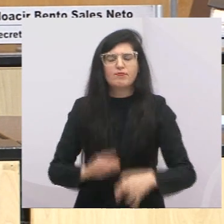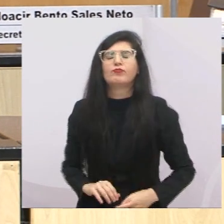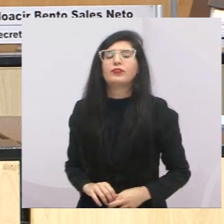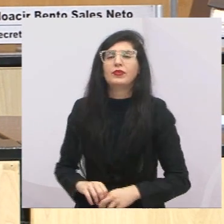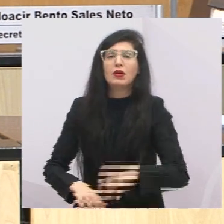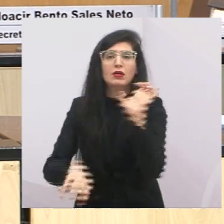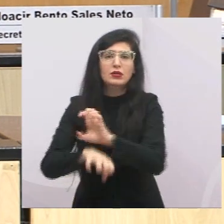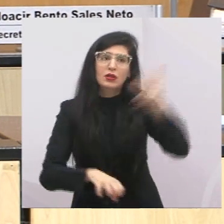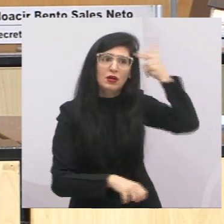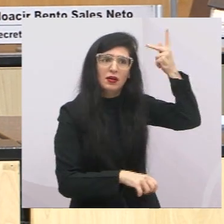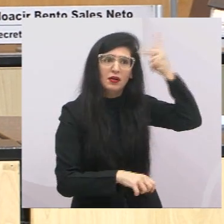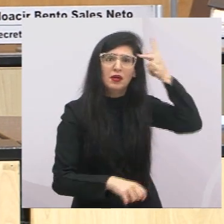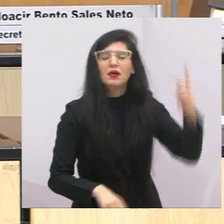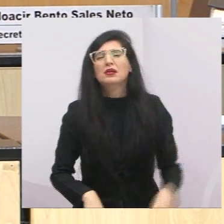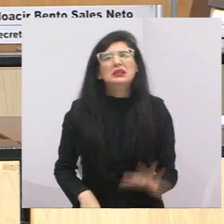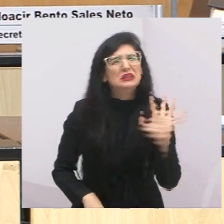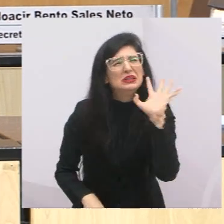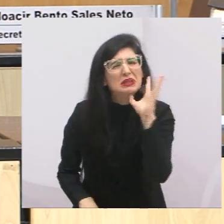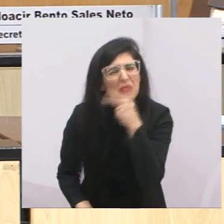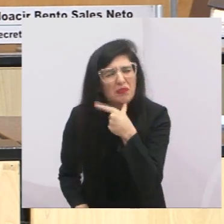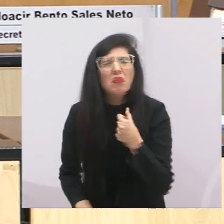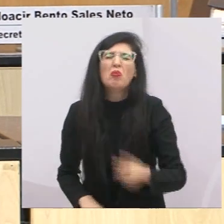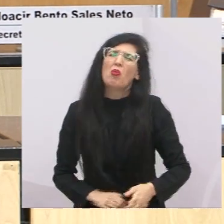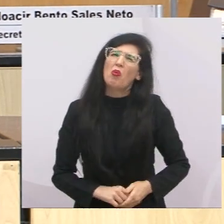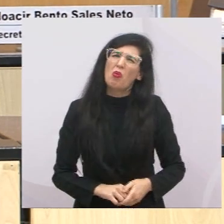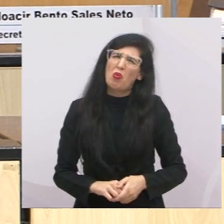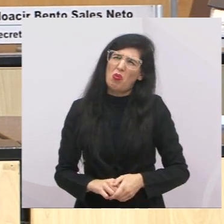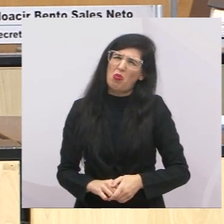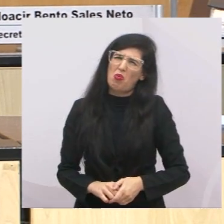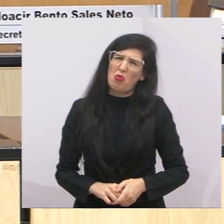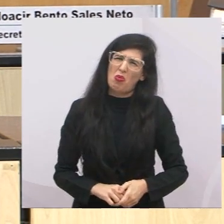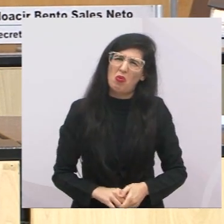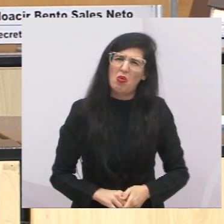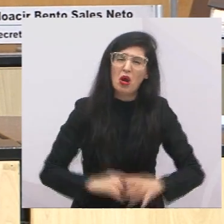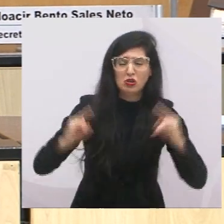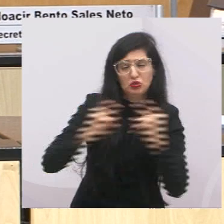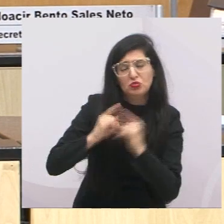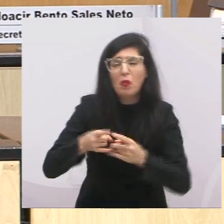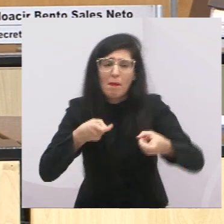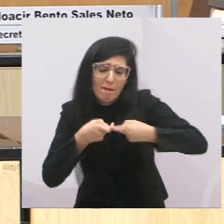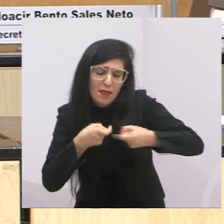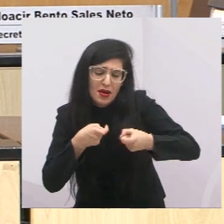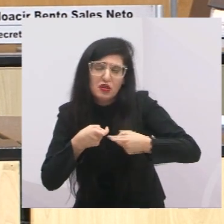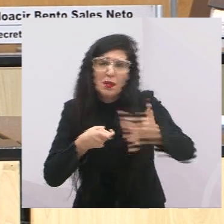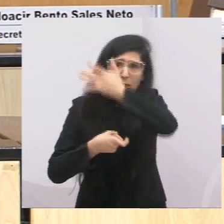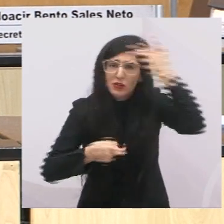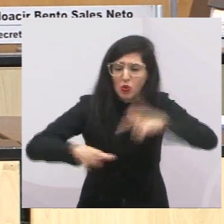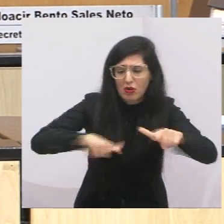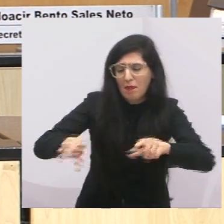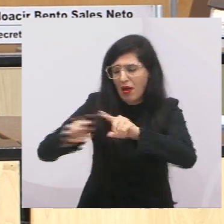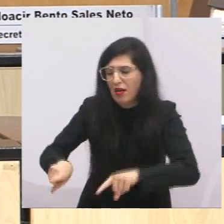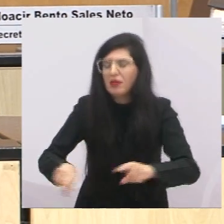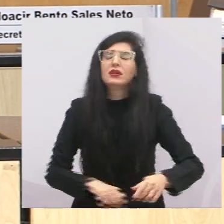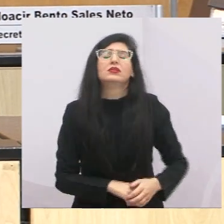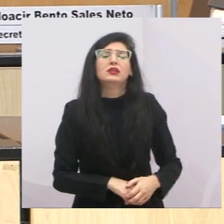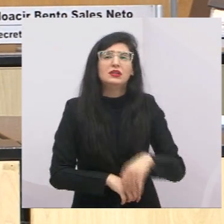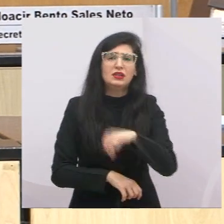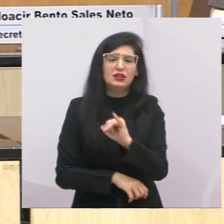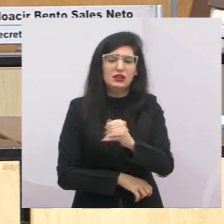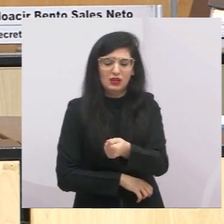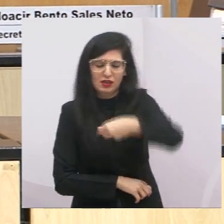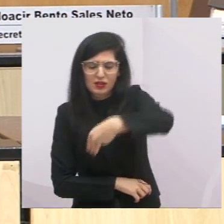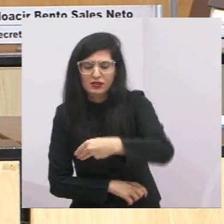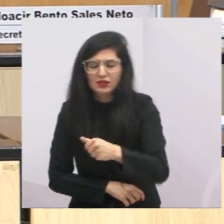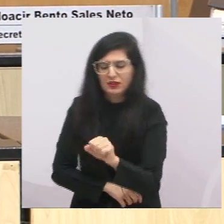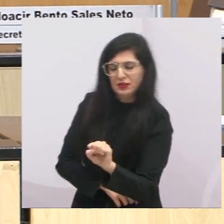providências quando a morosidade dos atendimentos médicos prestados pelo Instituto de Assistência Médica ao Servidor Público Estadual IANSP, aos profissionais